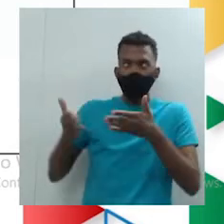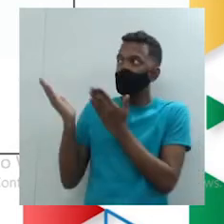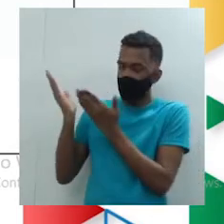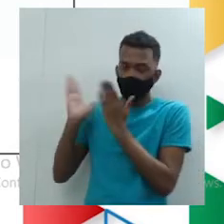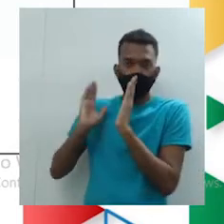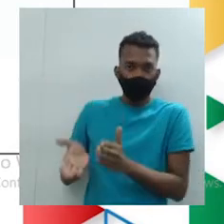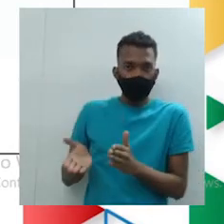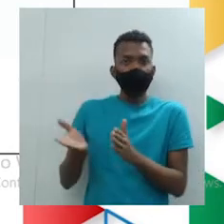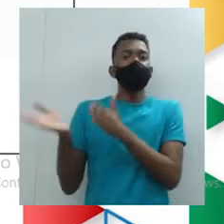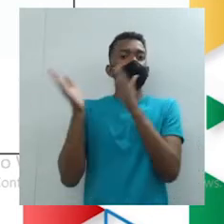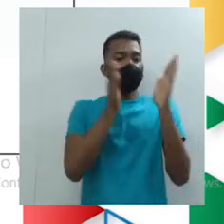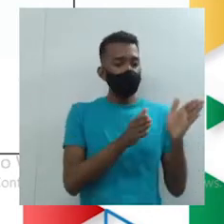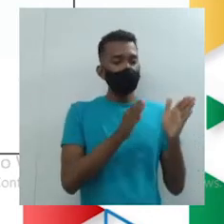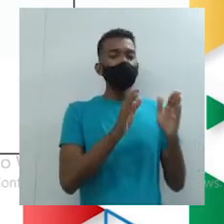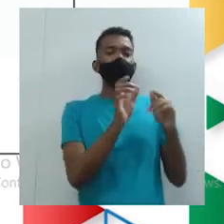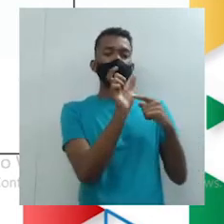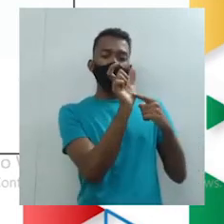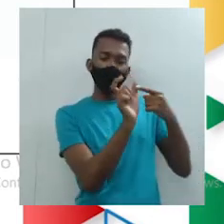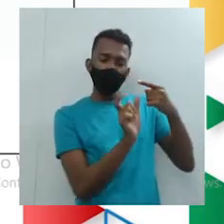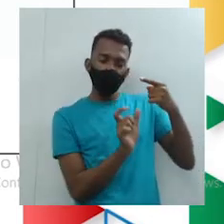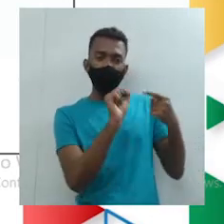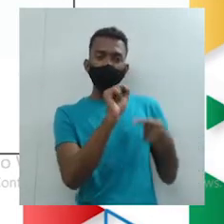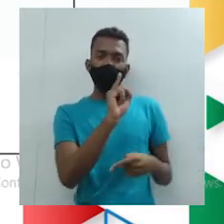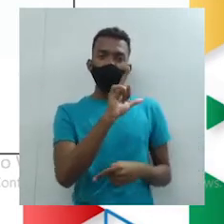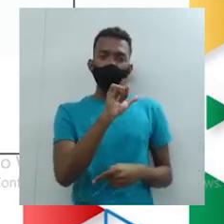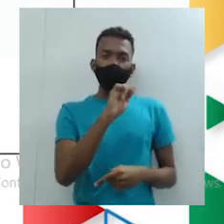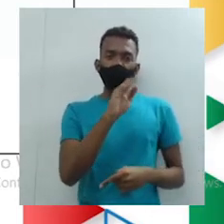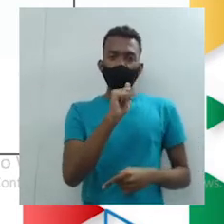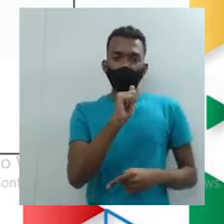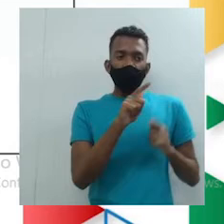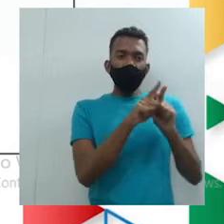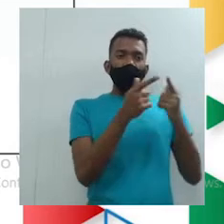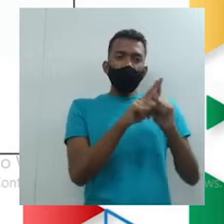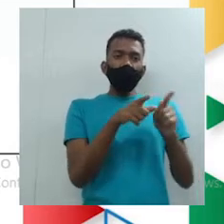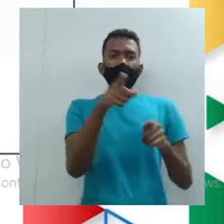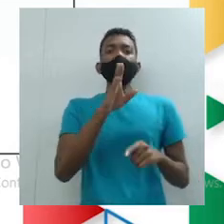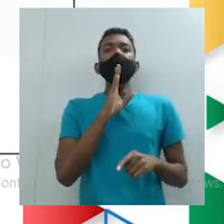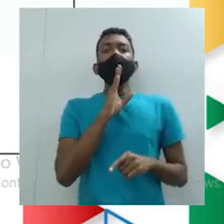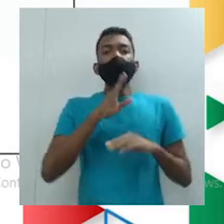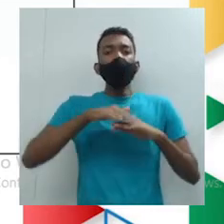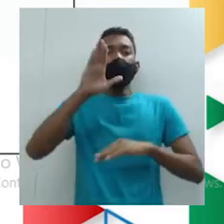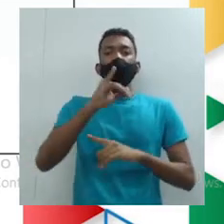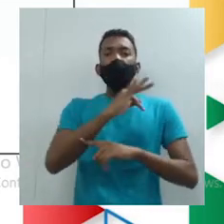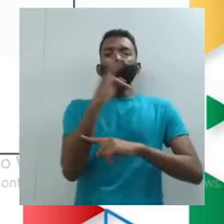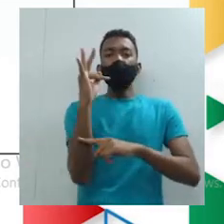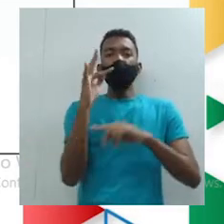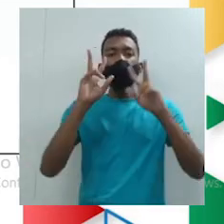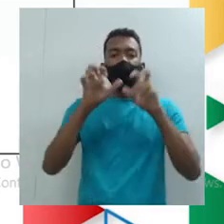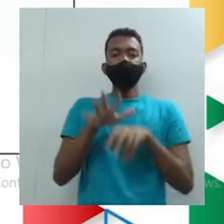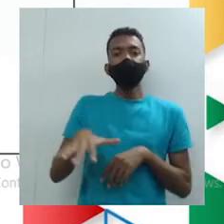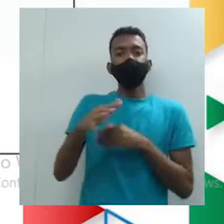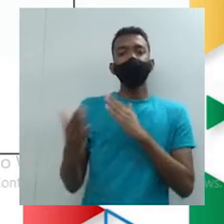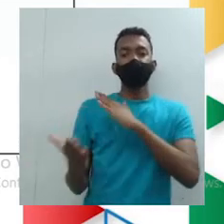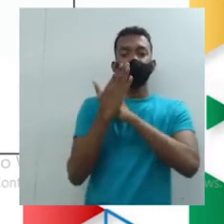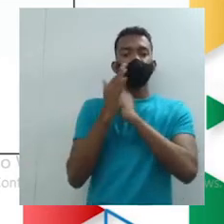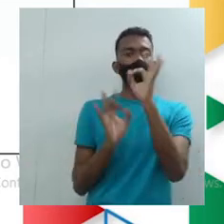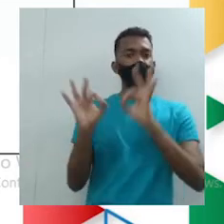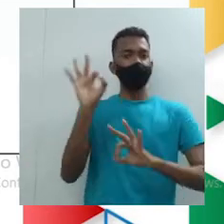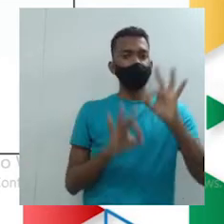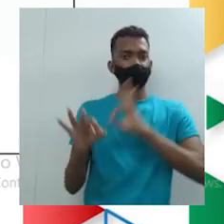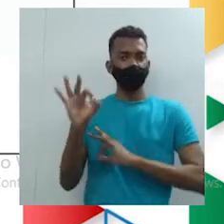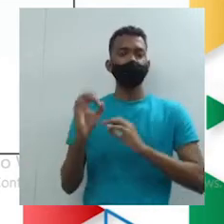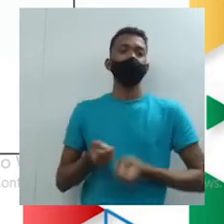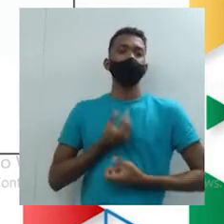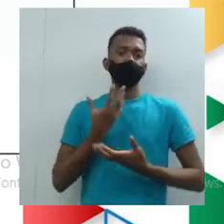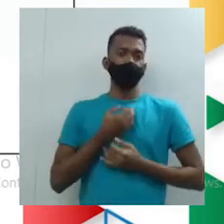sílaba gramatical. Concorda, professor? Concordo, professor Robson. Importante conhecer os aspectos formais, né, que ajudam a organizar a poesia, né?